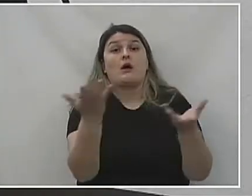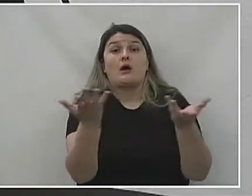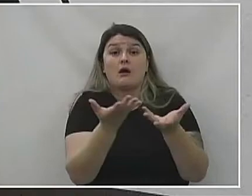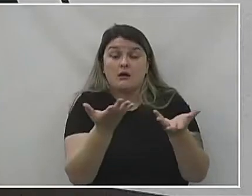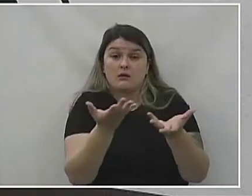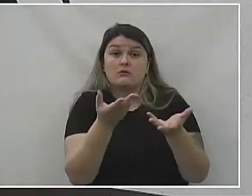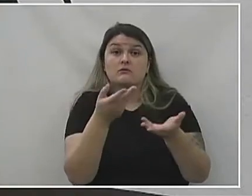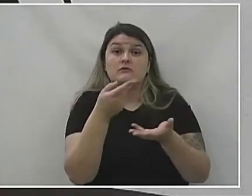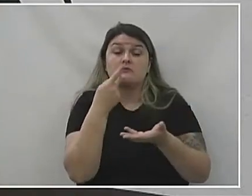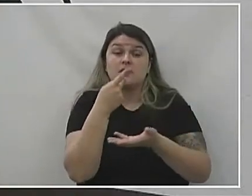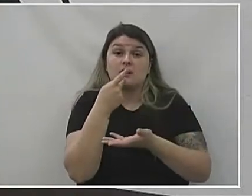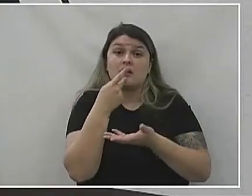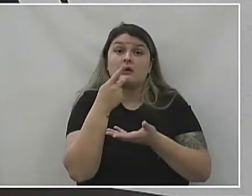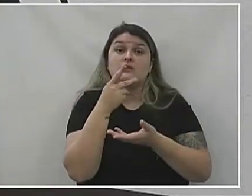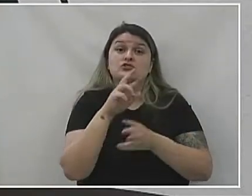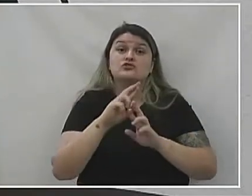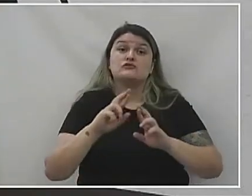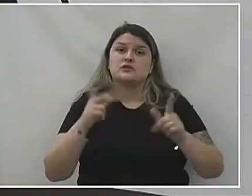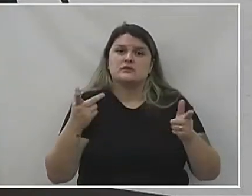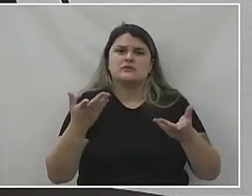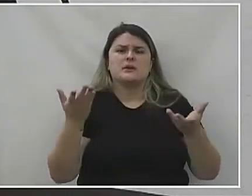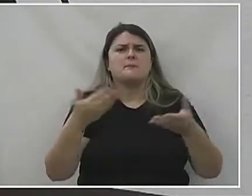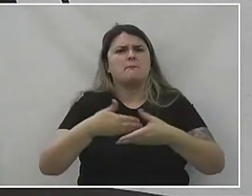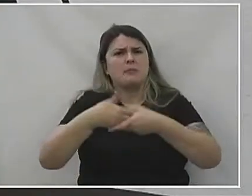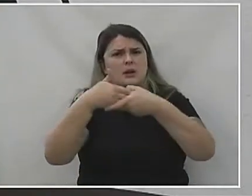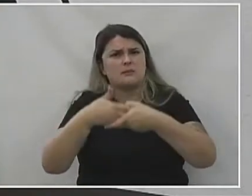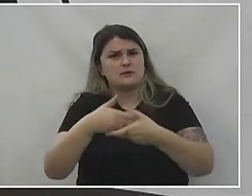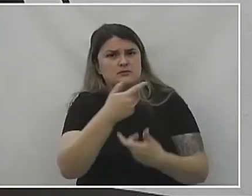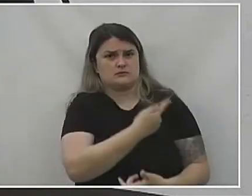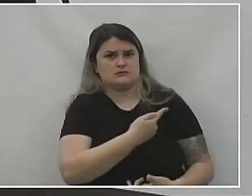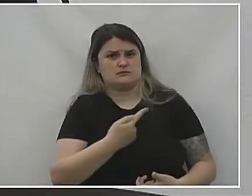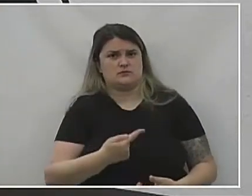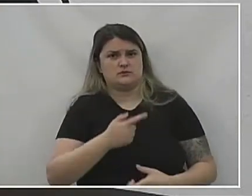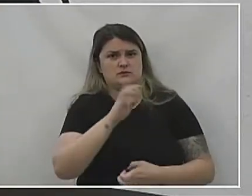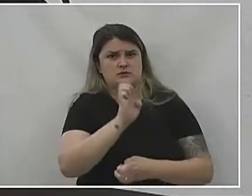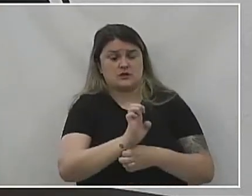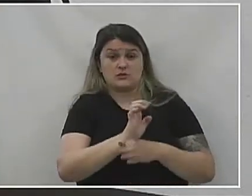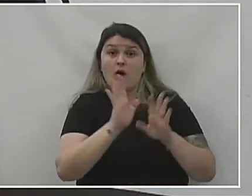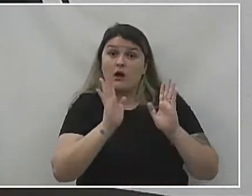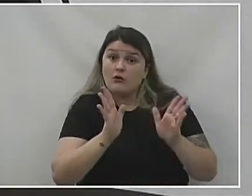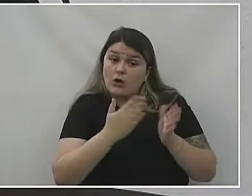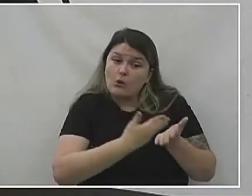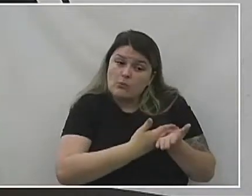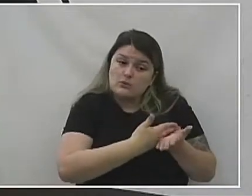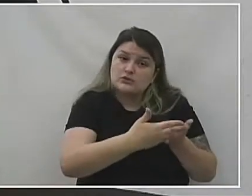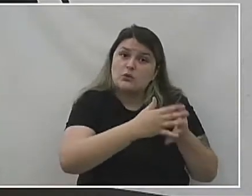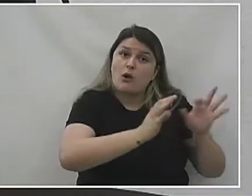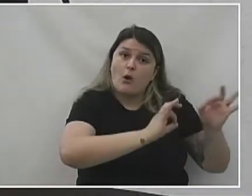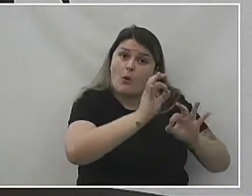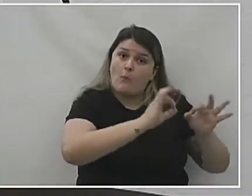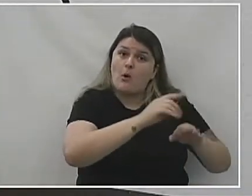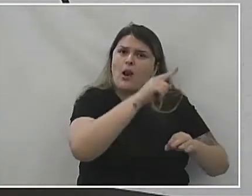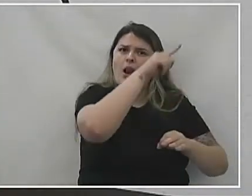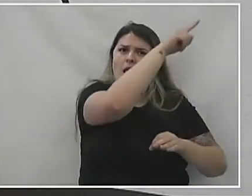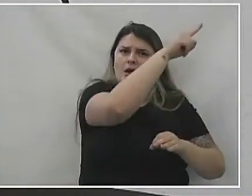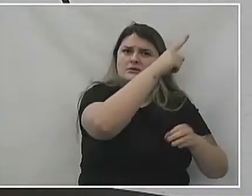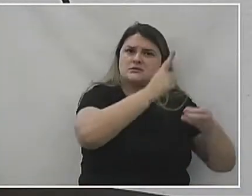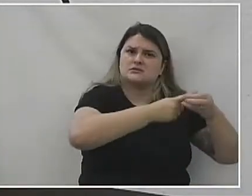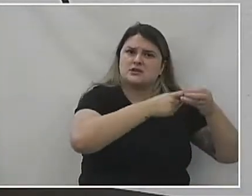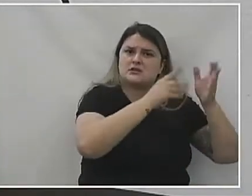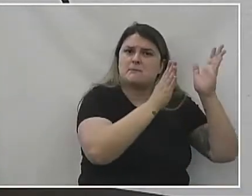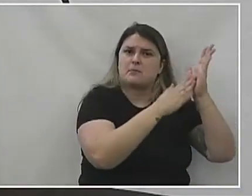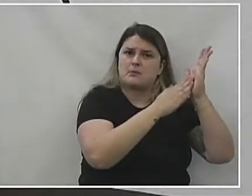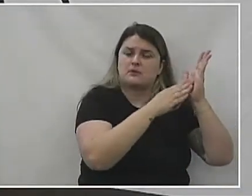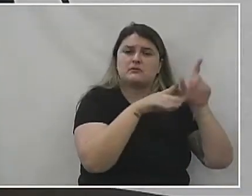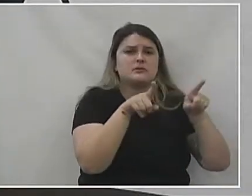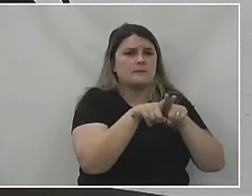quero fazer um pronunciamento público para dar os parabéns para ver no estado por essa obra agora sobra tanto lá em Palmas como aqui